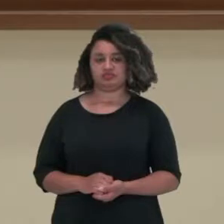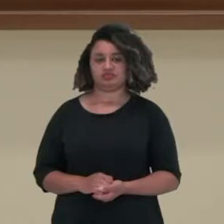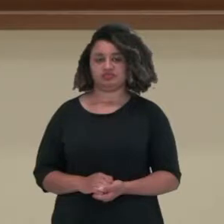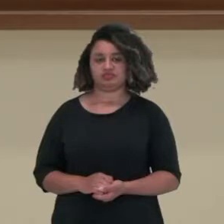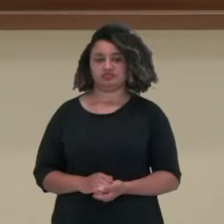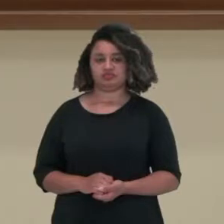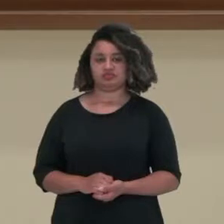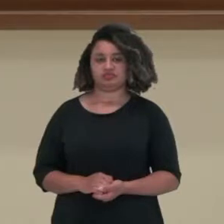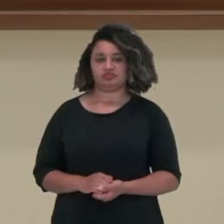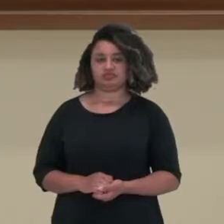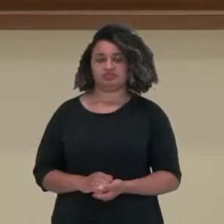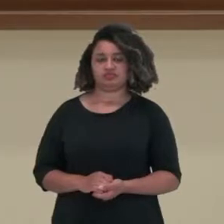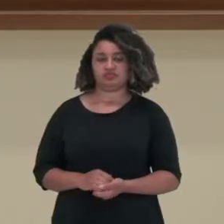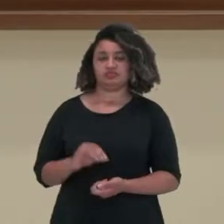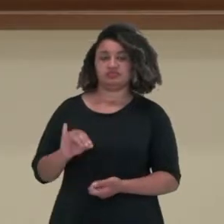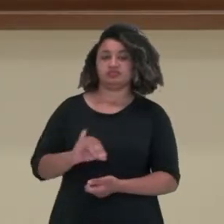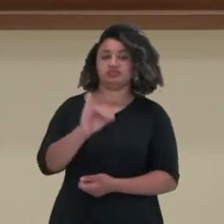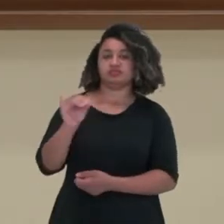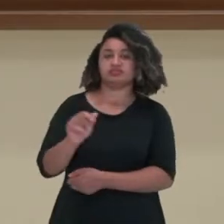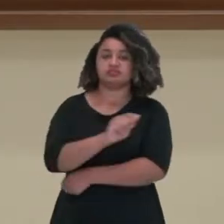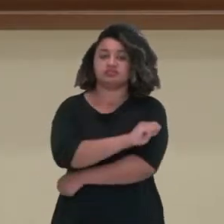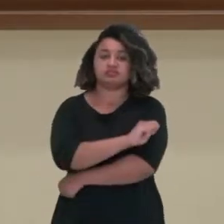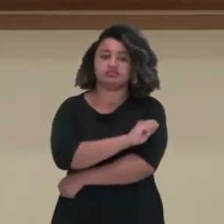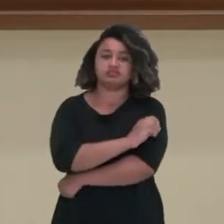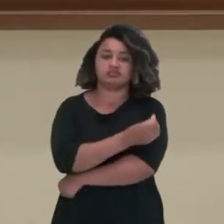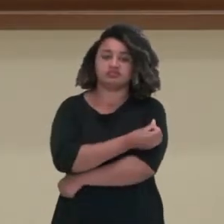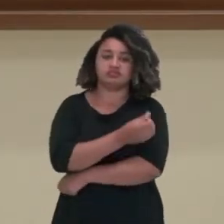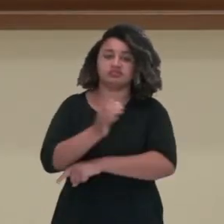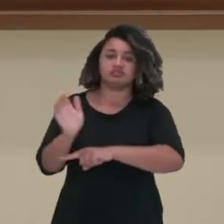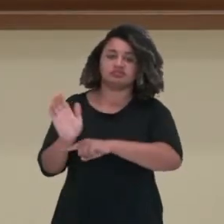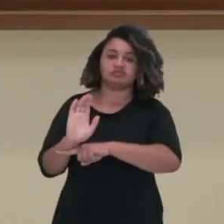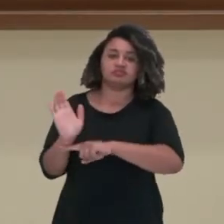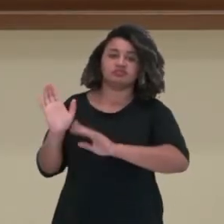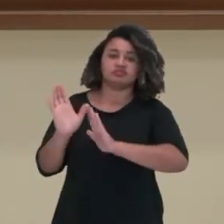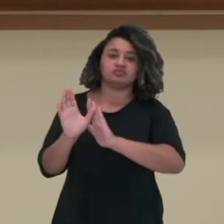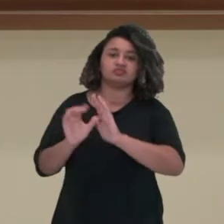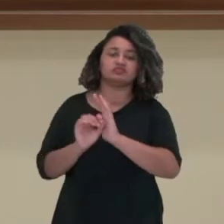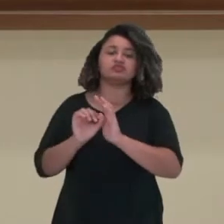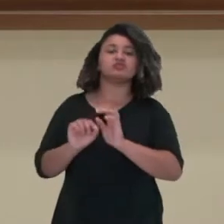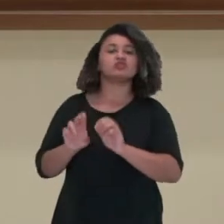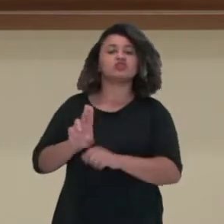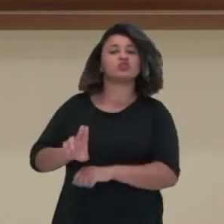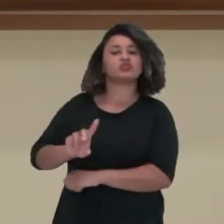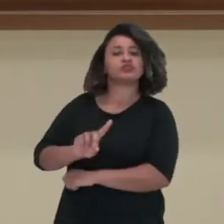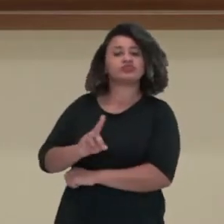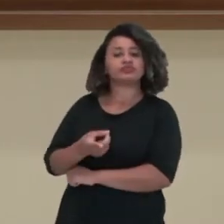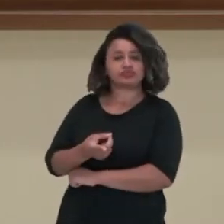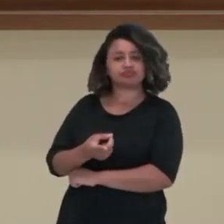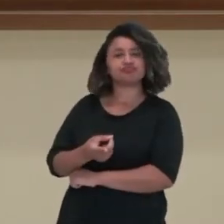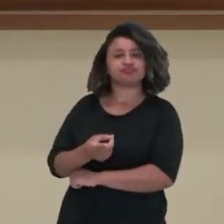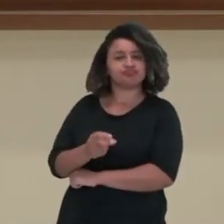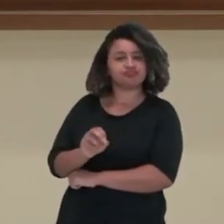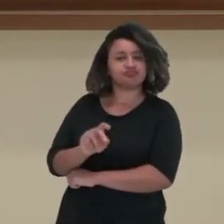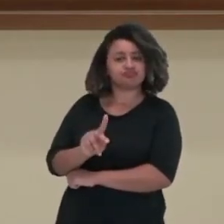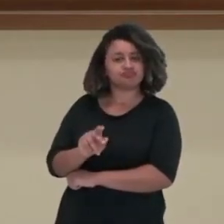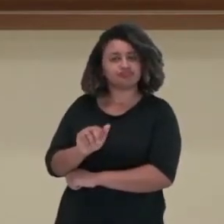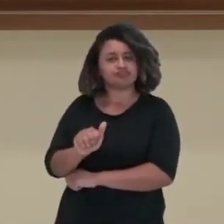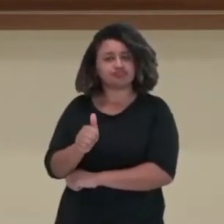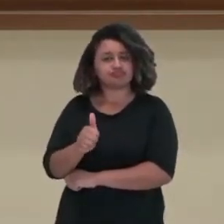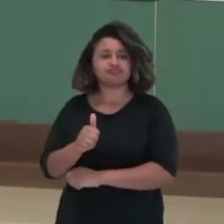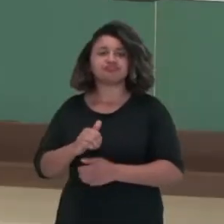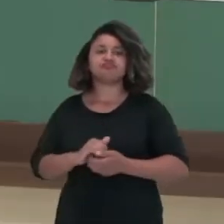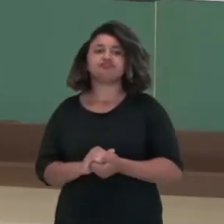Olá, estudantes do sexto ano. Neste vídeo vamos falar sobre pontuação, uso da vírgula, certo?